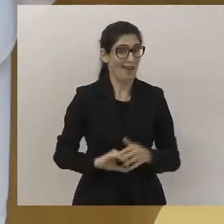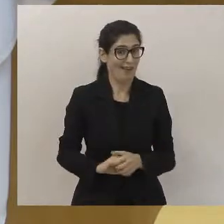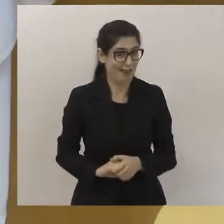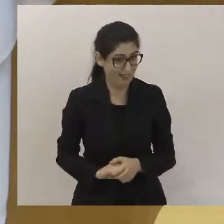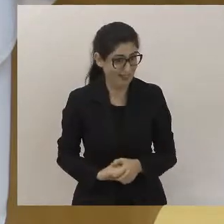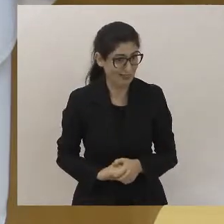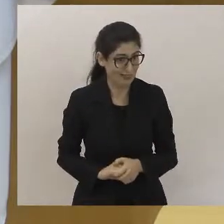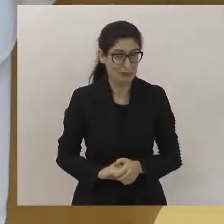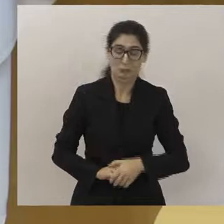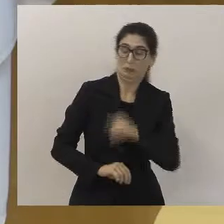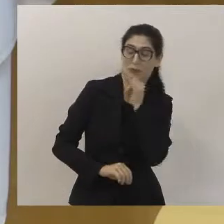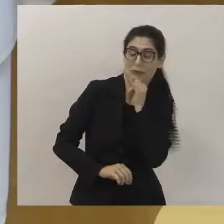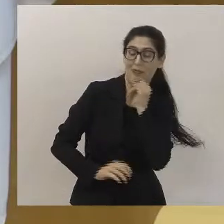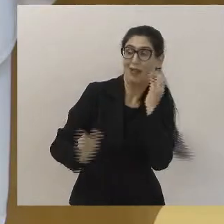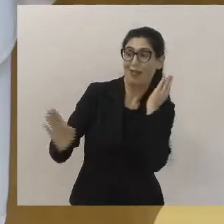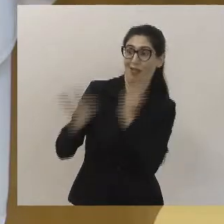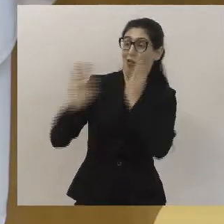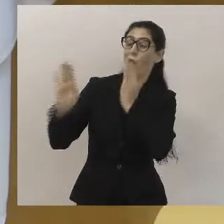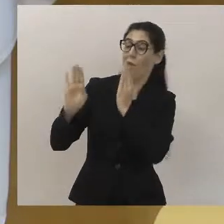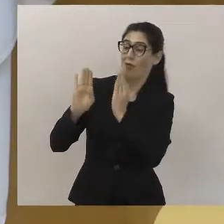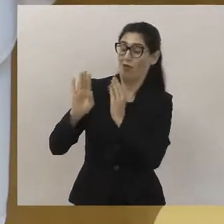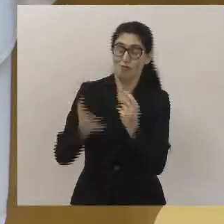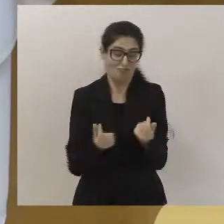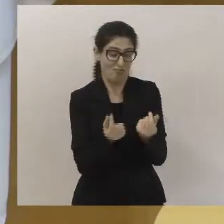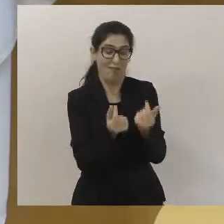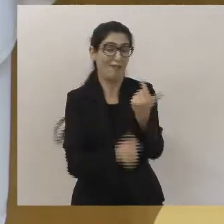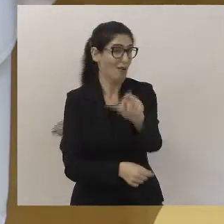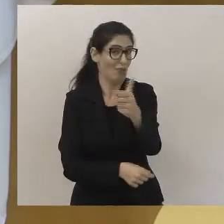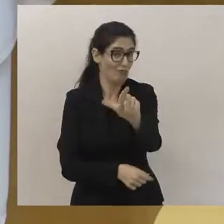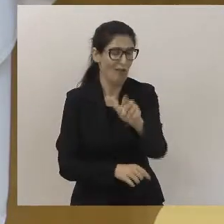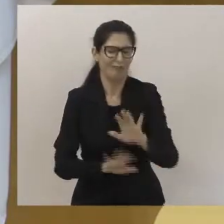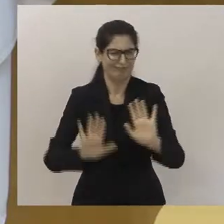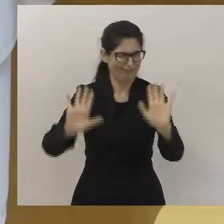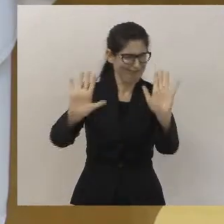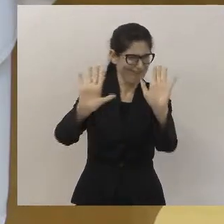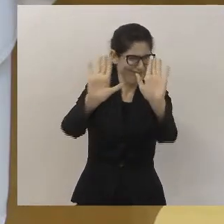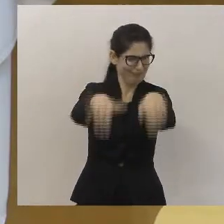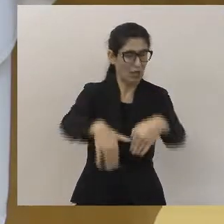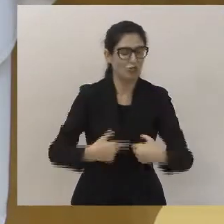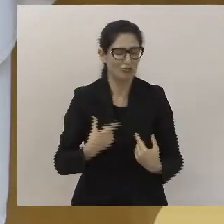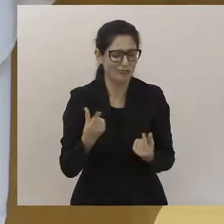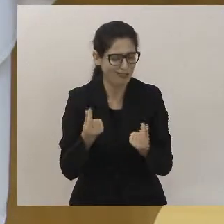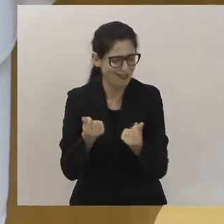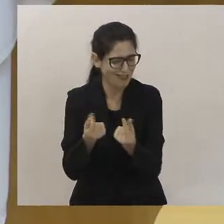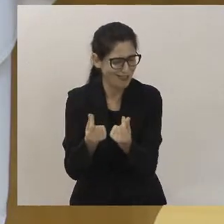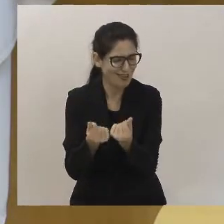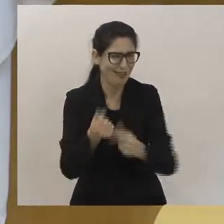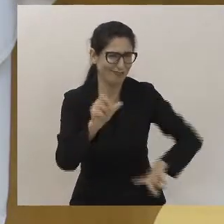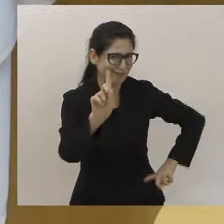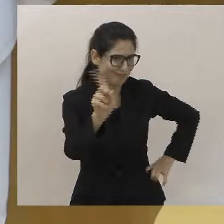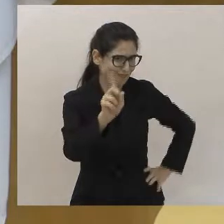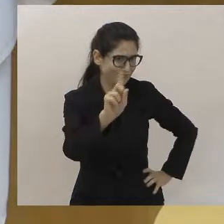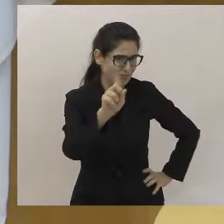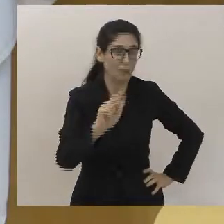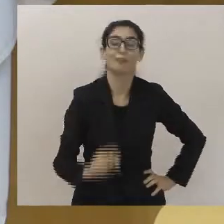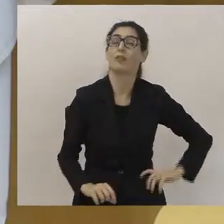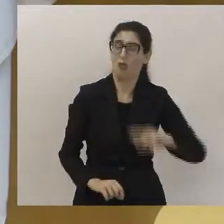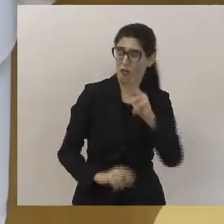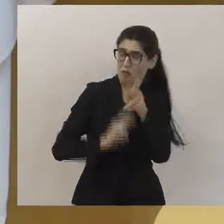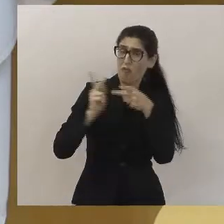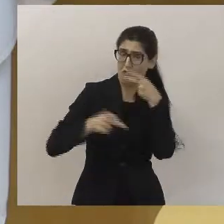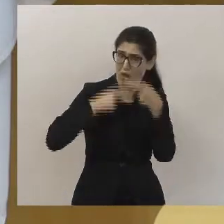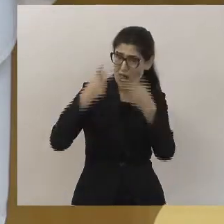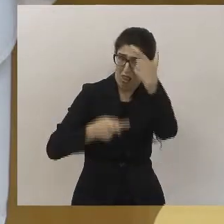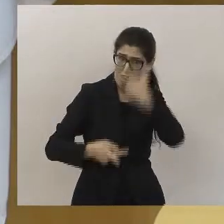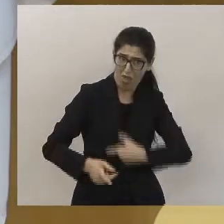a gente descobriu que não tinha dinheiro não é questão de dinheiro não é eu usei até um tema que meio-pesado